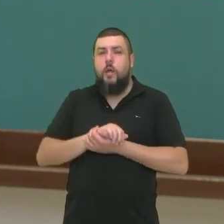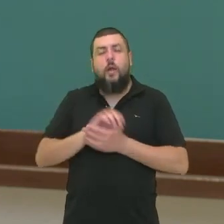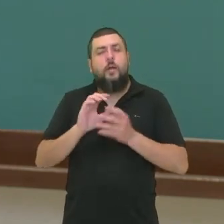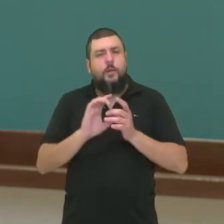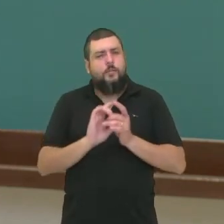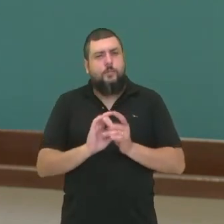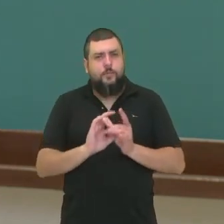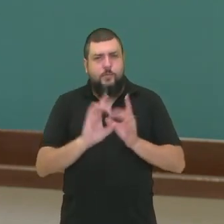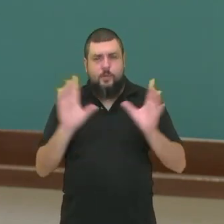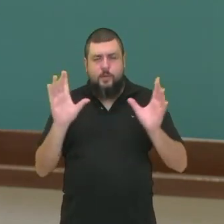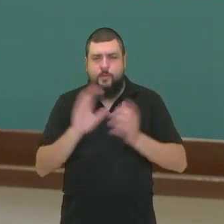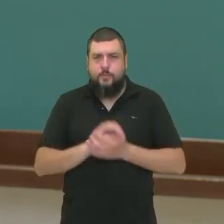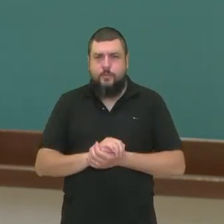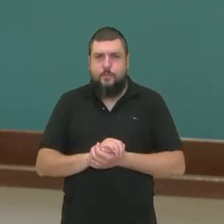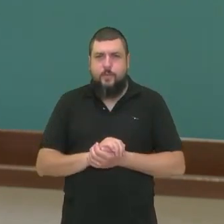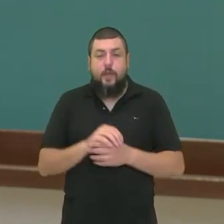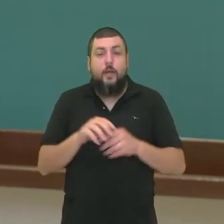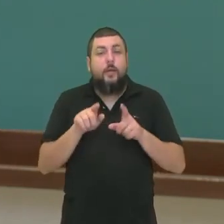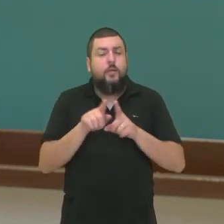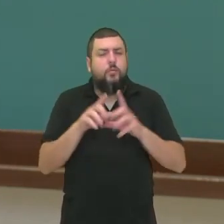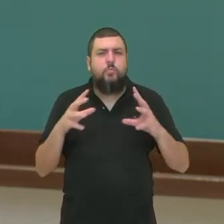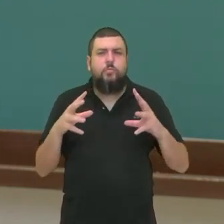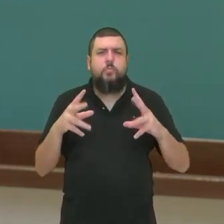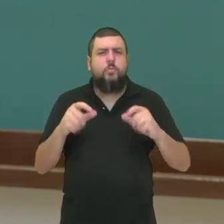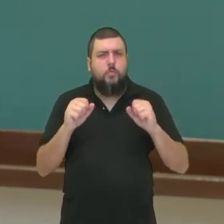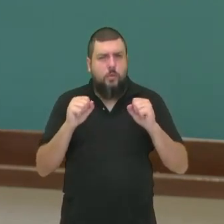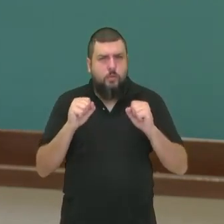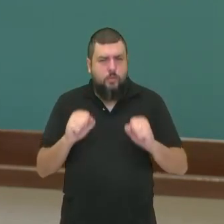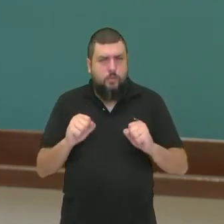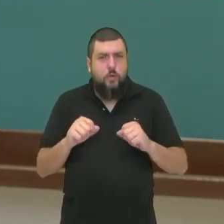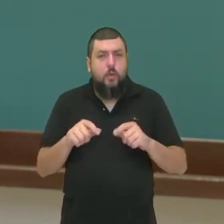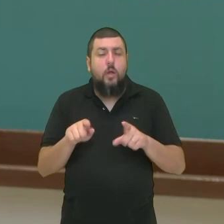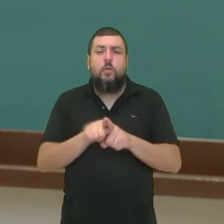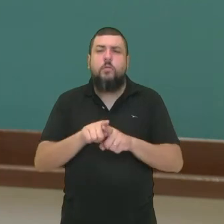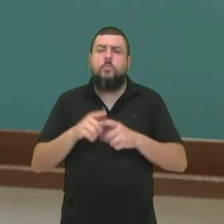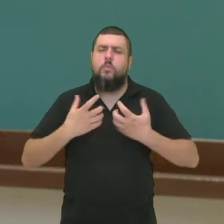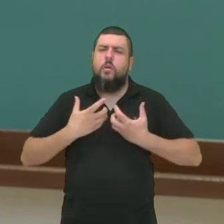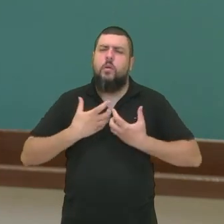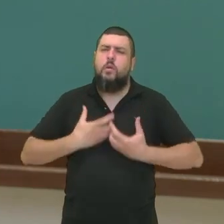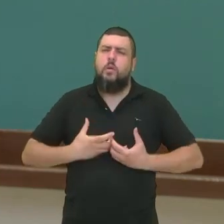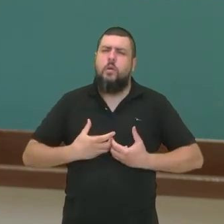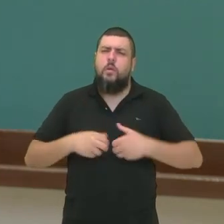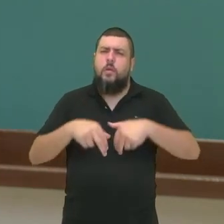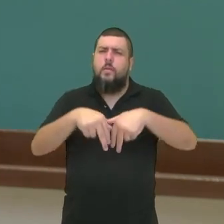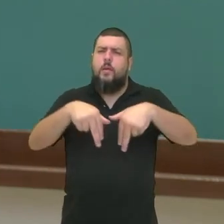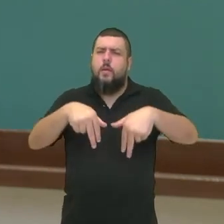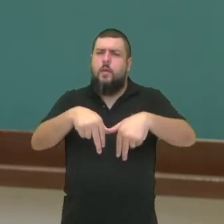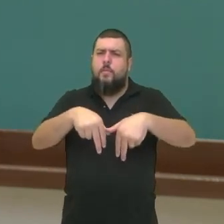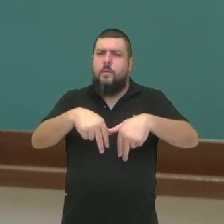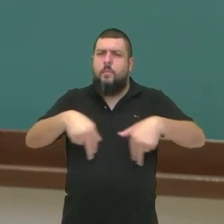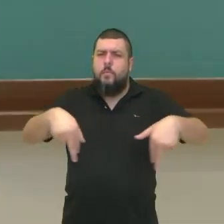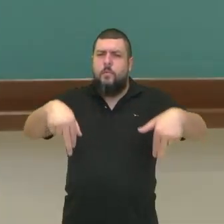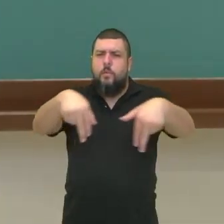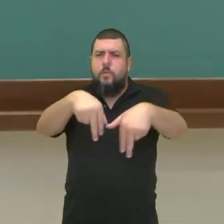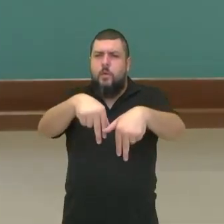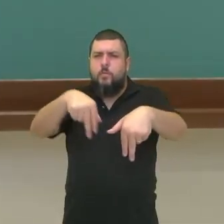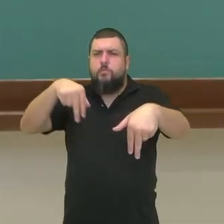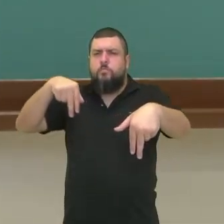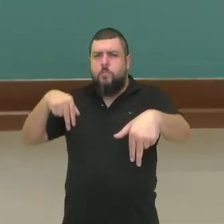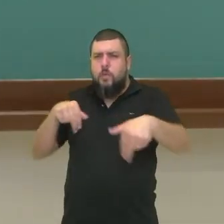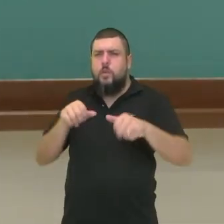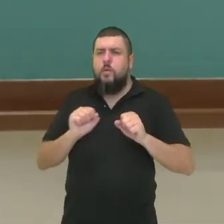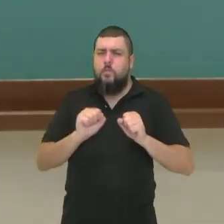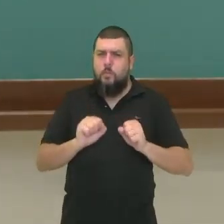ela traz essa liberdade. Todos podem participar, né, e sair a hora que quiser da ciranda. E a ciranda compreende também